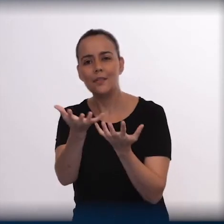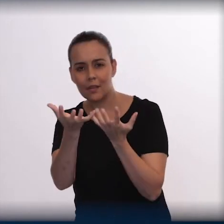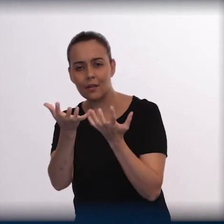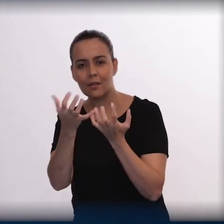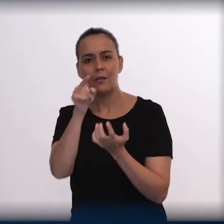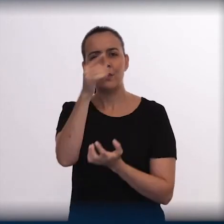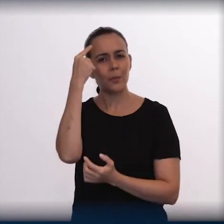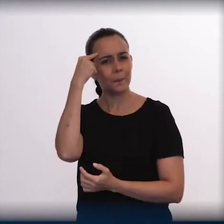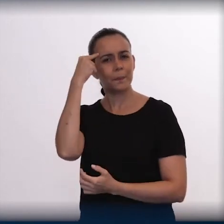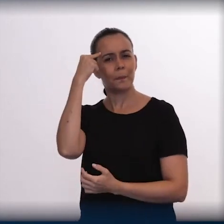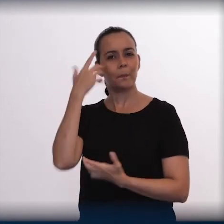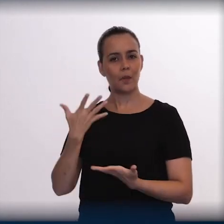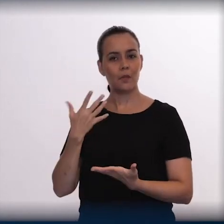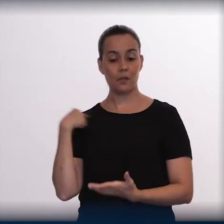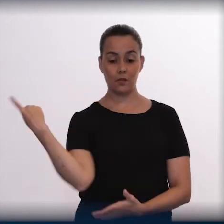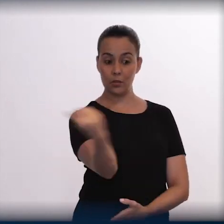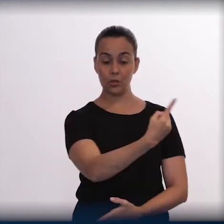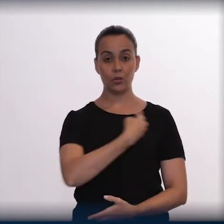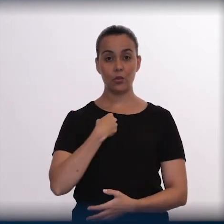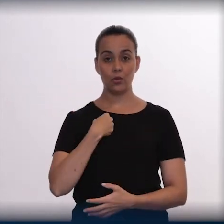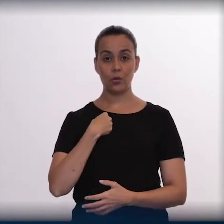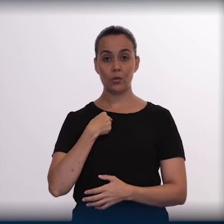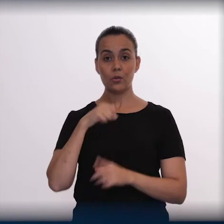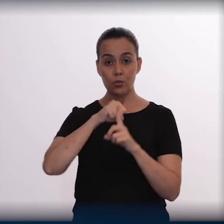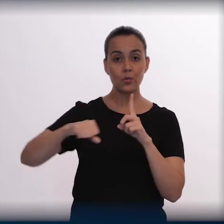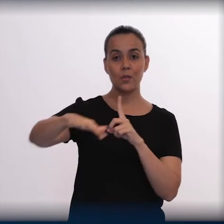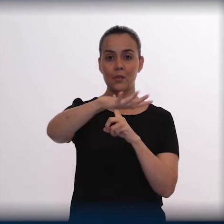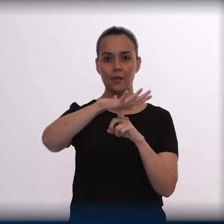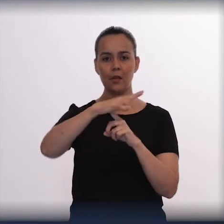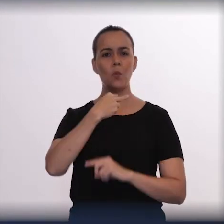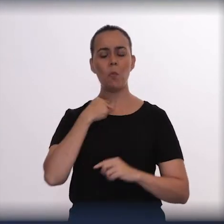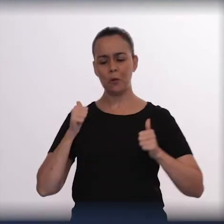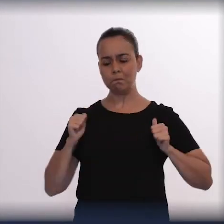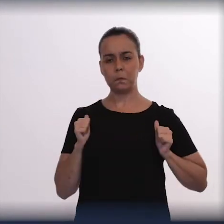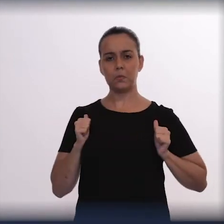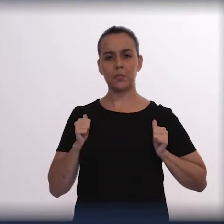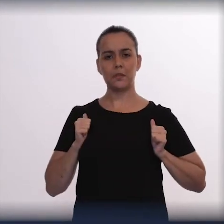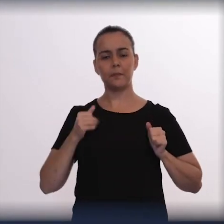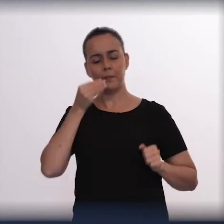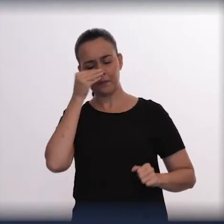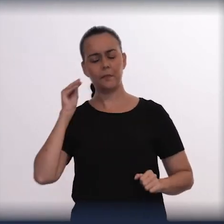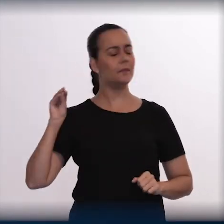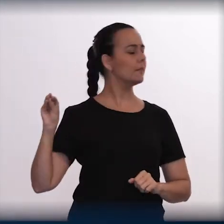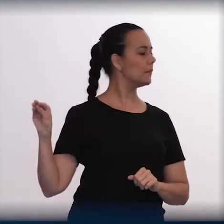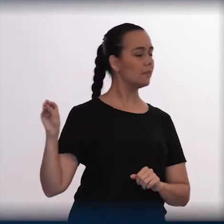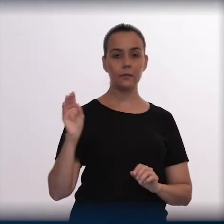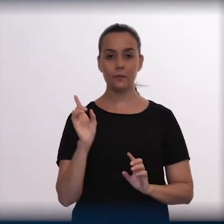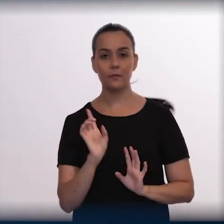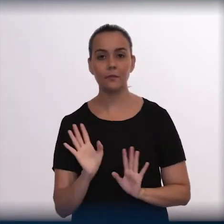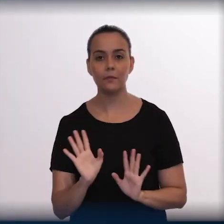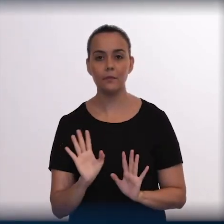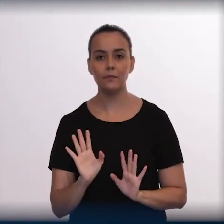como organização social, é diante disso que a gente não pode recuar. Ela procurou o